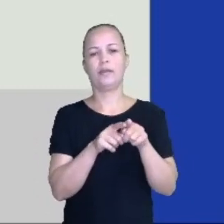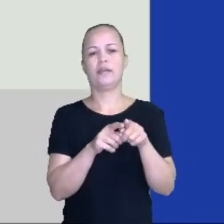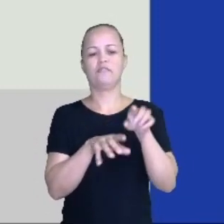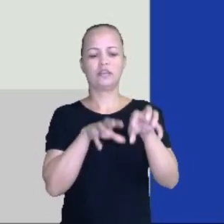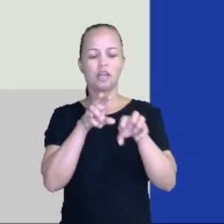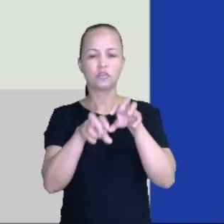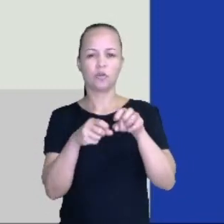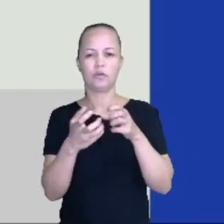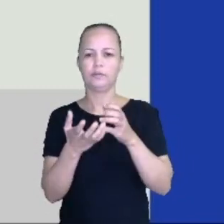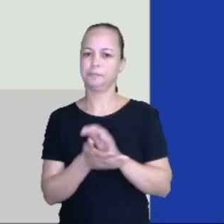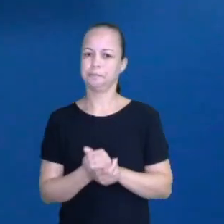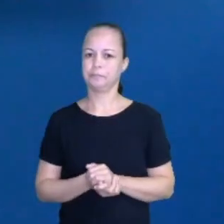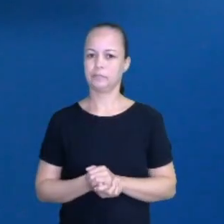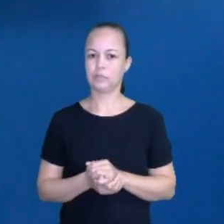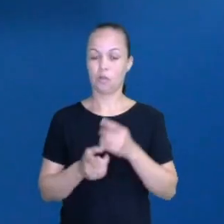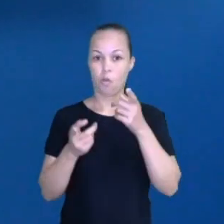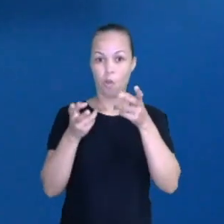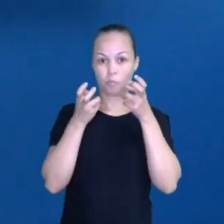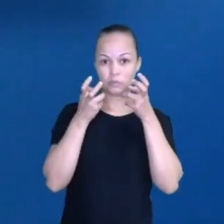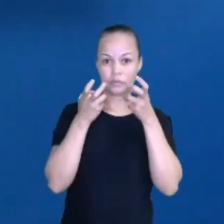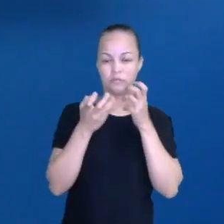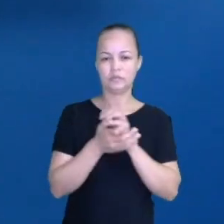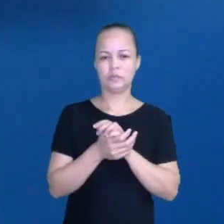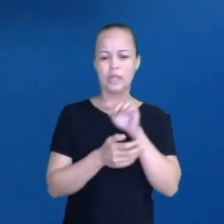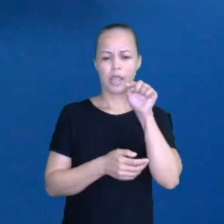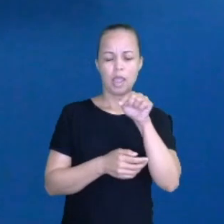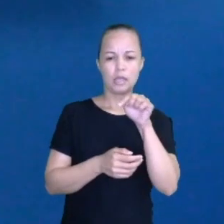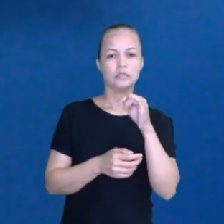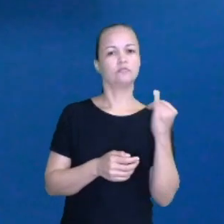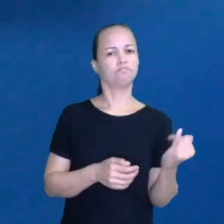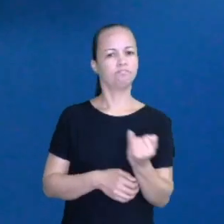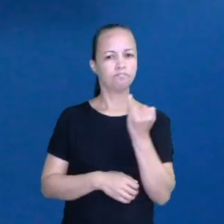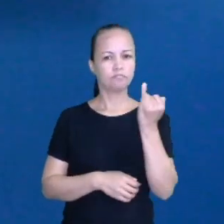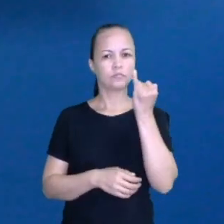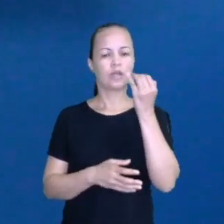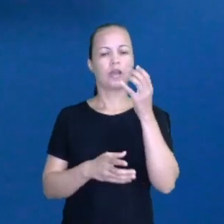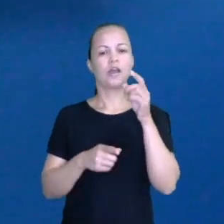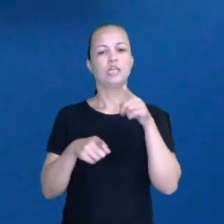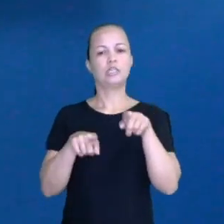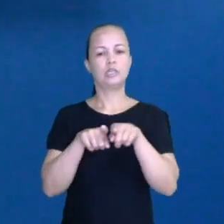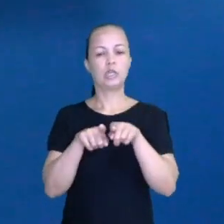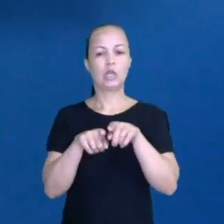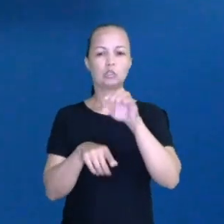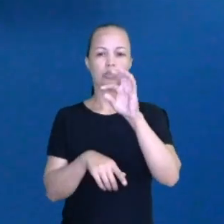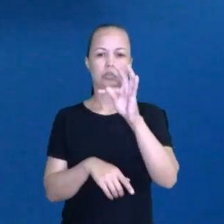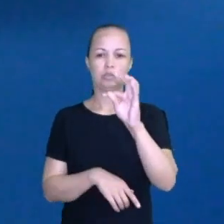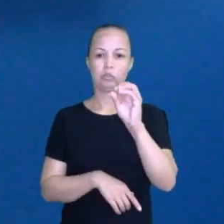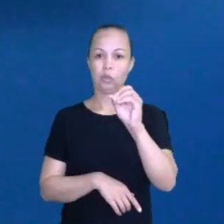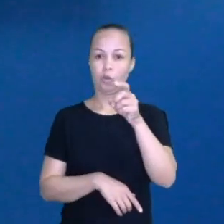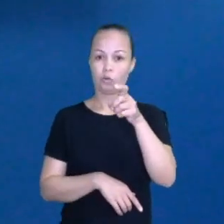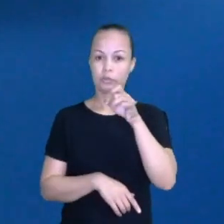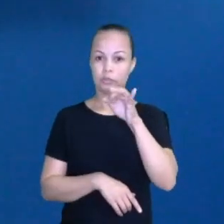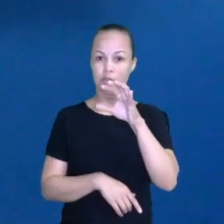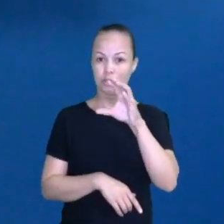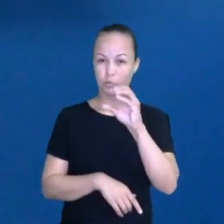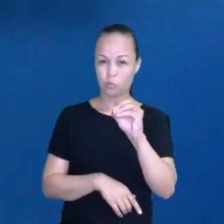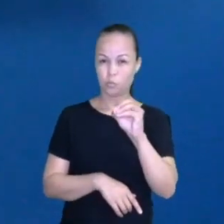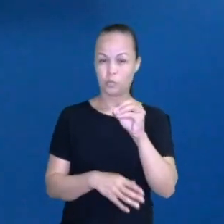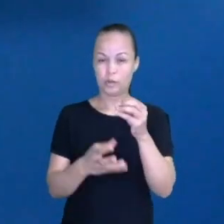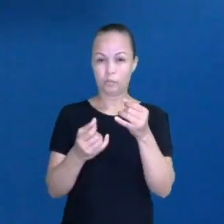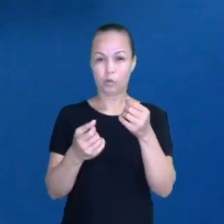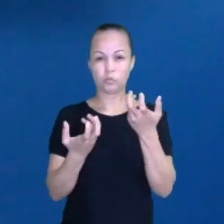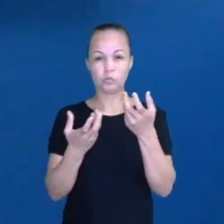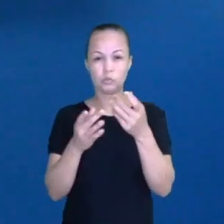gente, olha para cá, esses materiais são extremamente tóxicos. Então, eles produzem um líquido